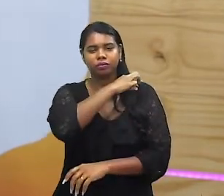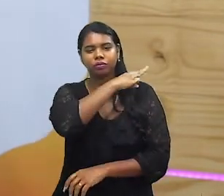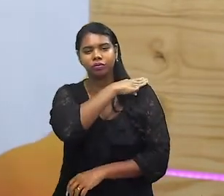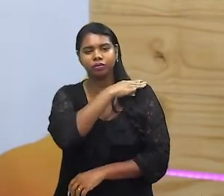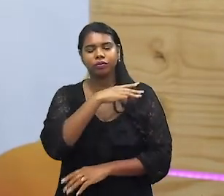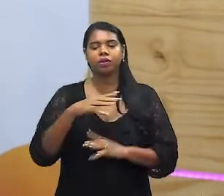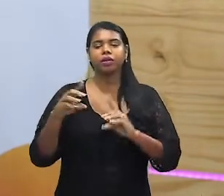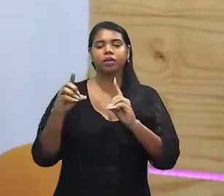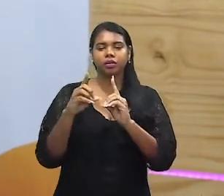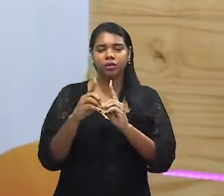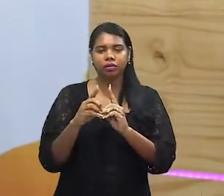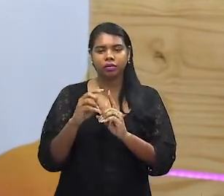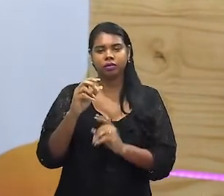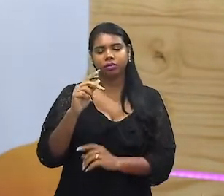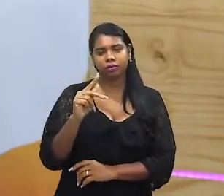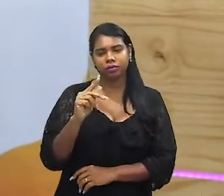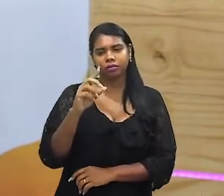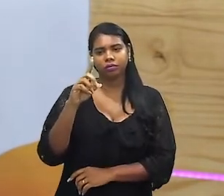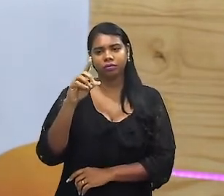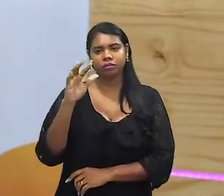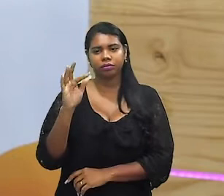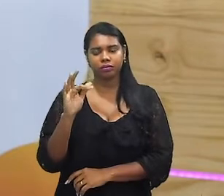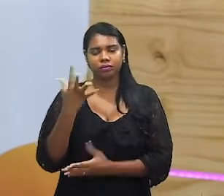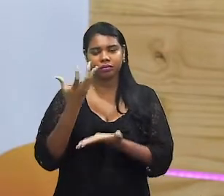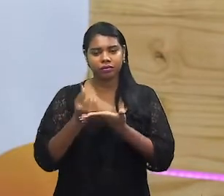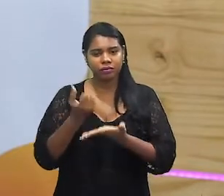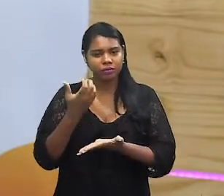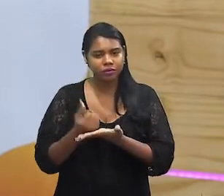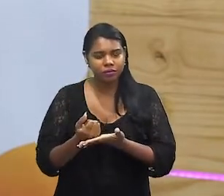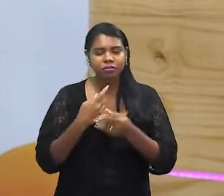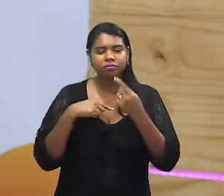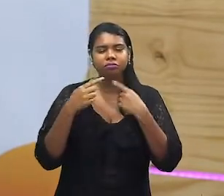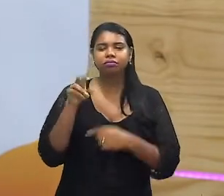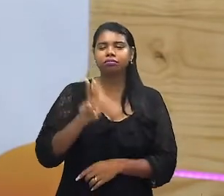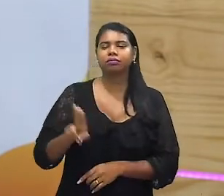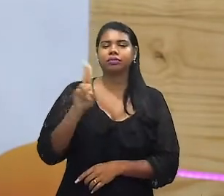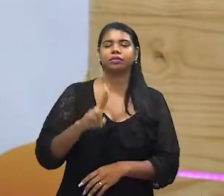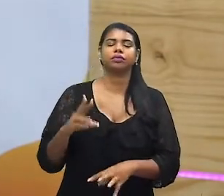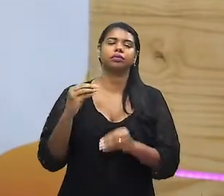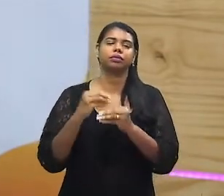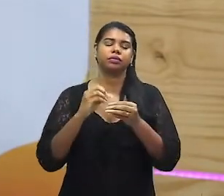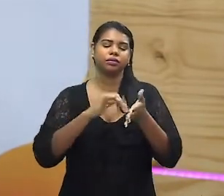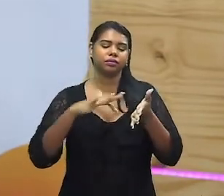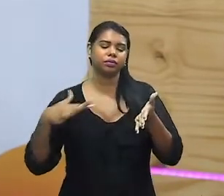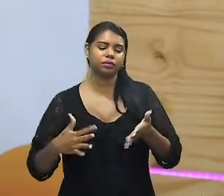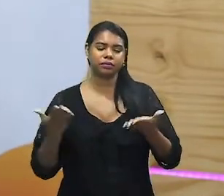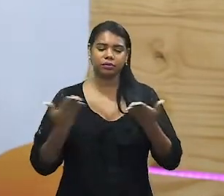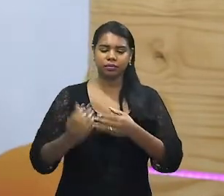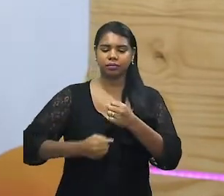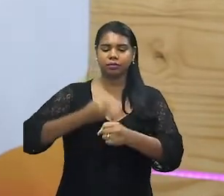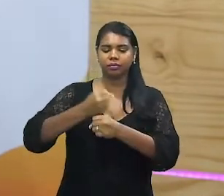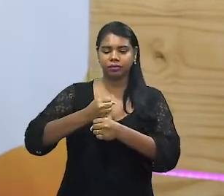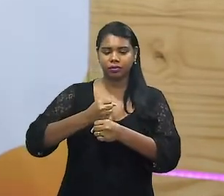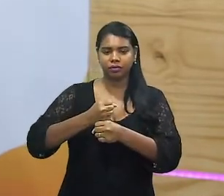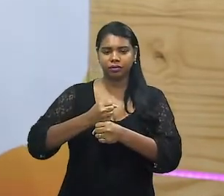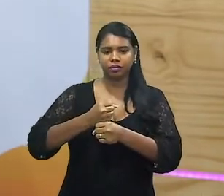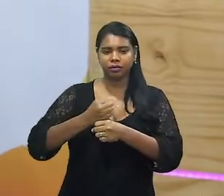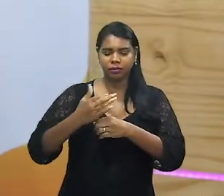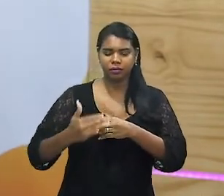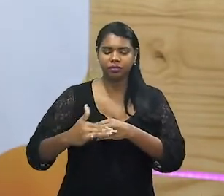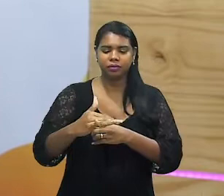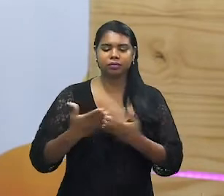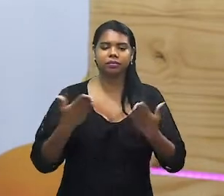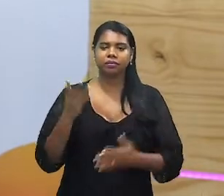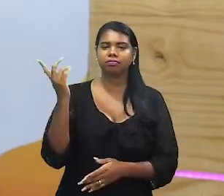os PDFs que você pode baixar e ficar bem à vontade para usar. Ainda esse ano, ainda nesse semestre, vão chegar também